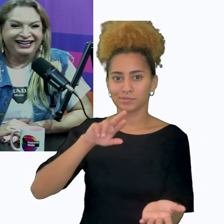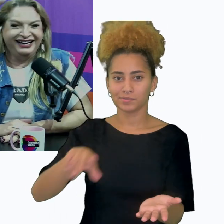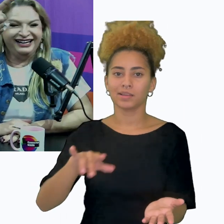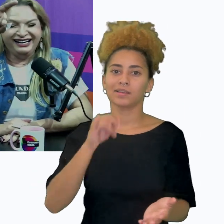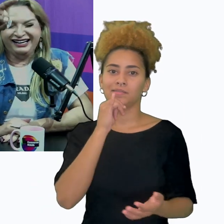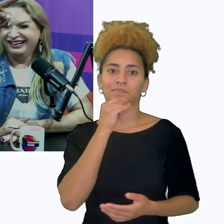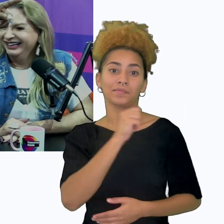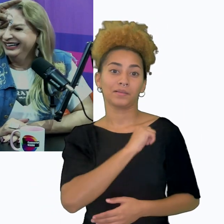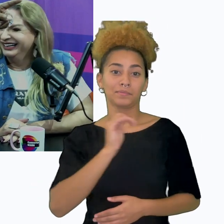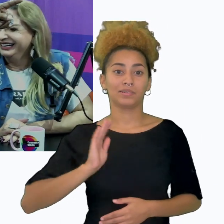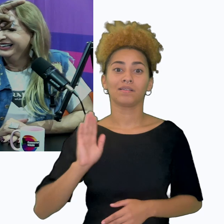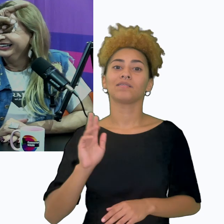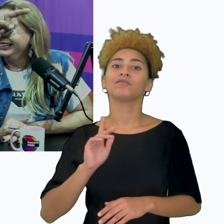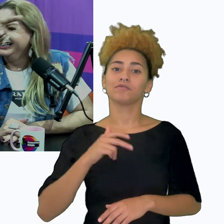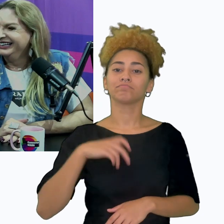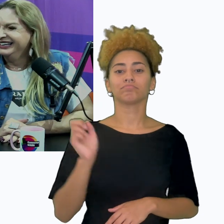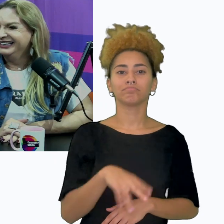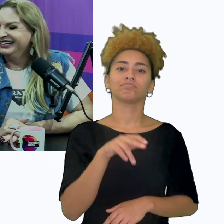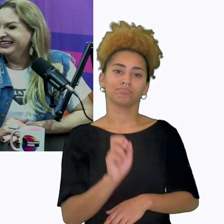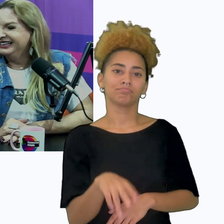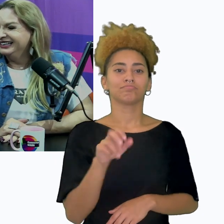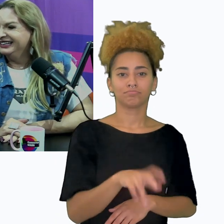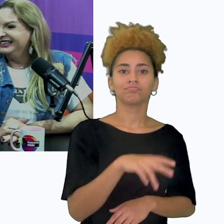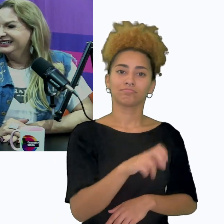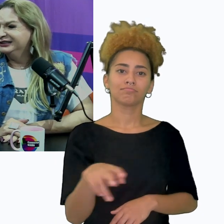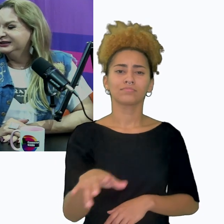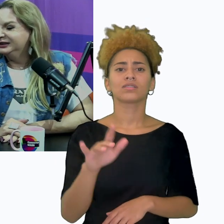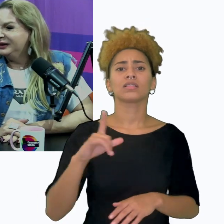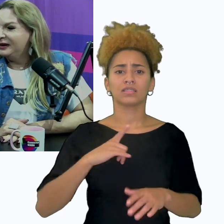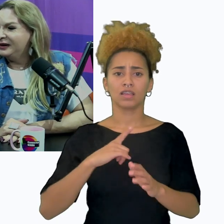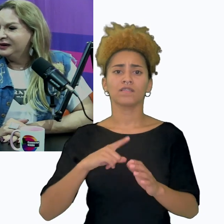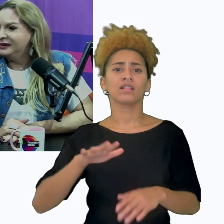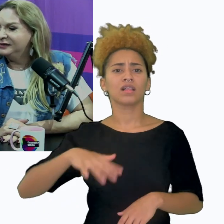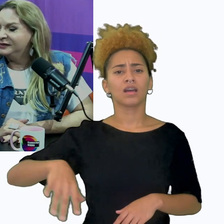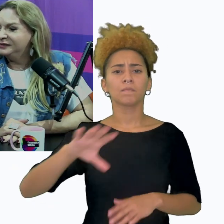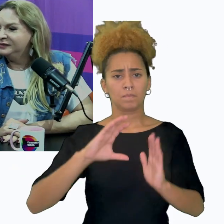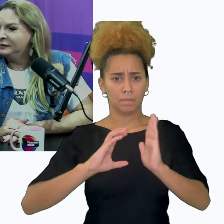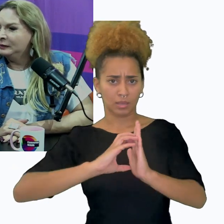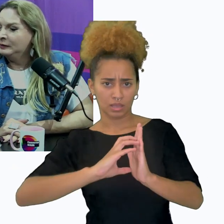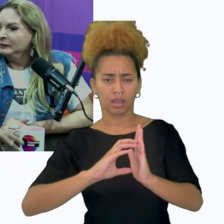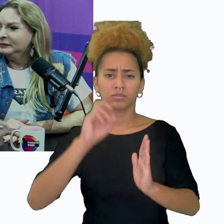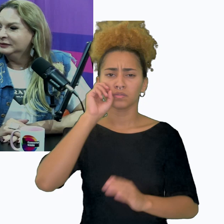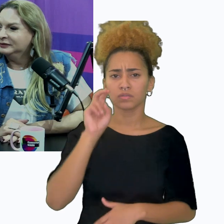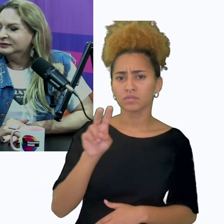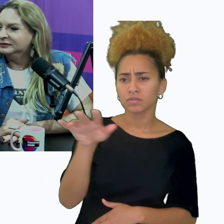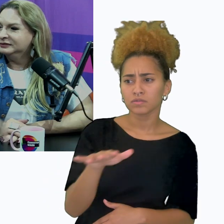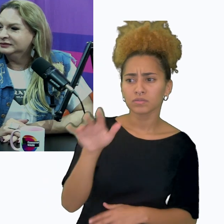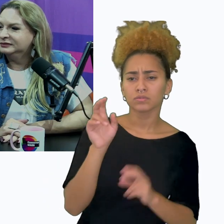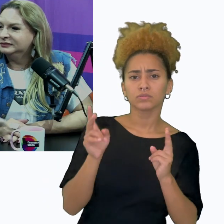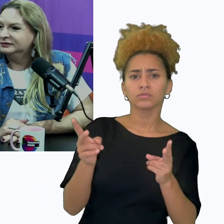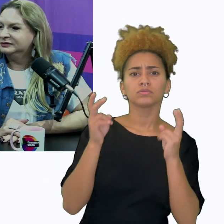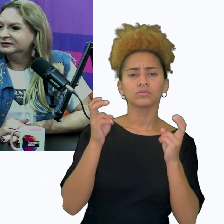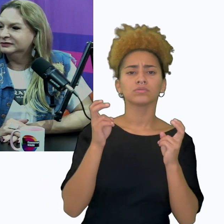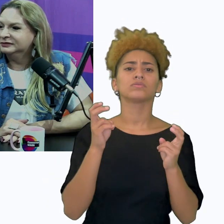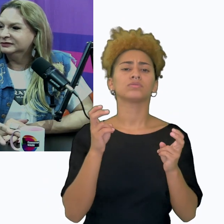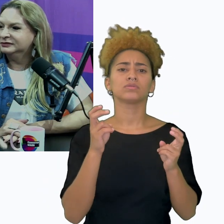que eu passava ali de Cido na Bezerra de Menezes e até ao Liceu a pé, né? Eu ia pra lá. E eu passava no Mercado São Sebastião e via aqueles surrão